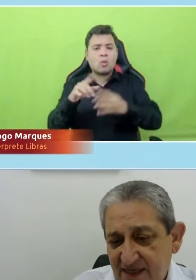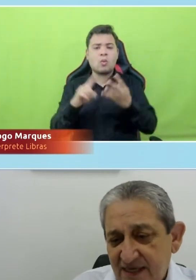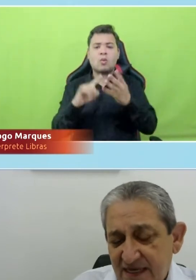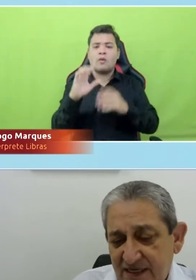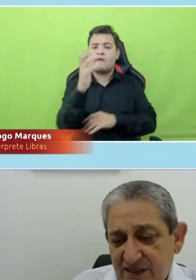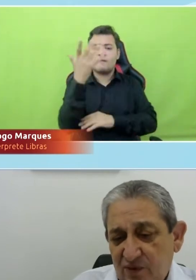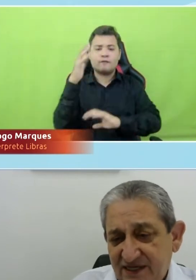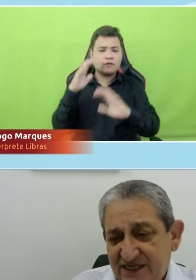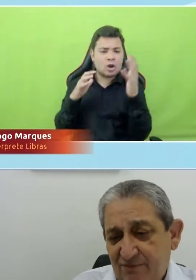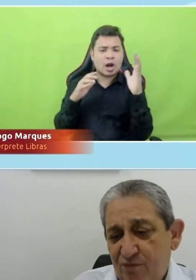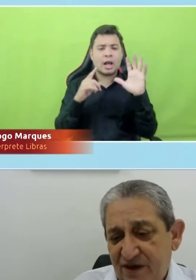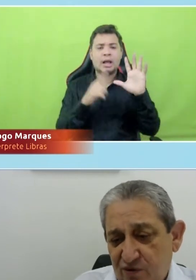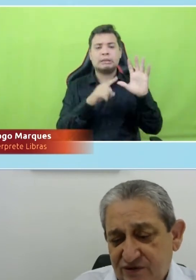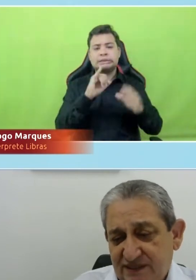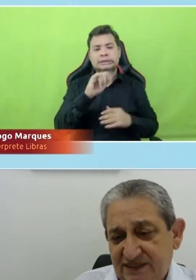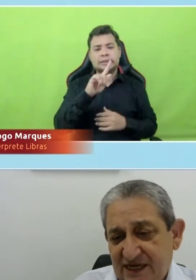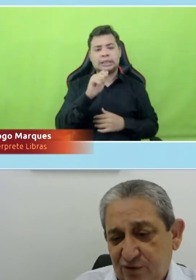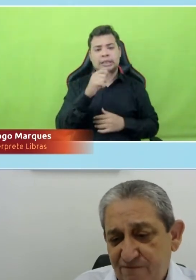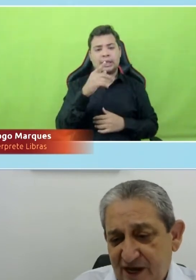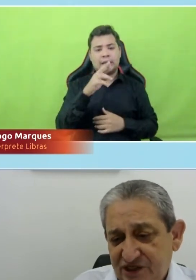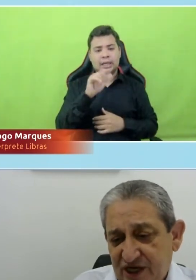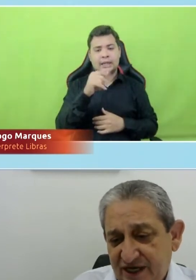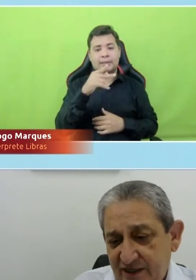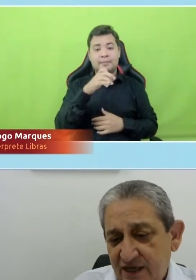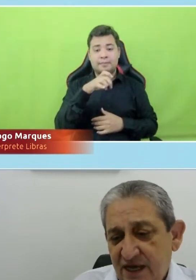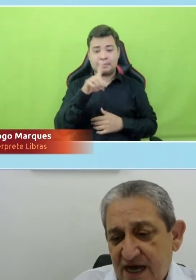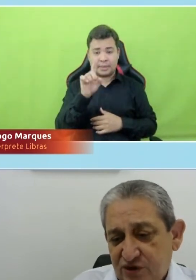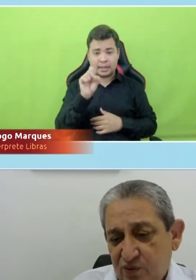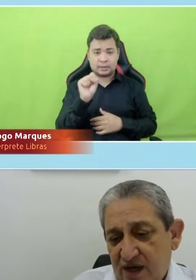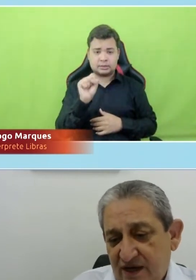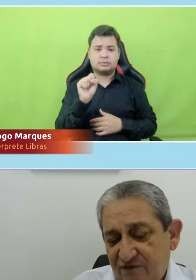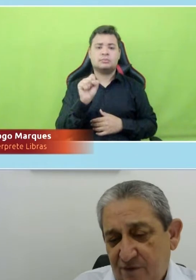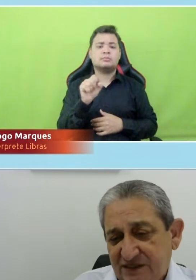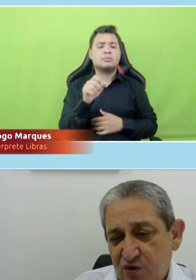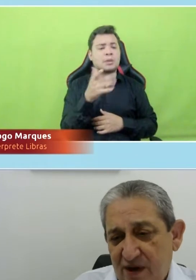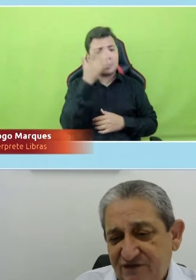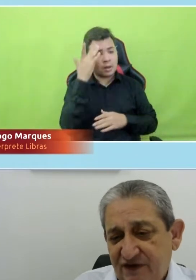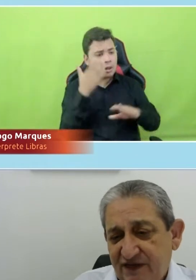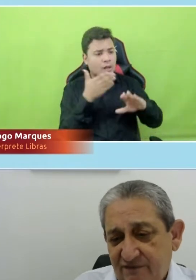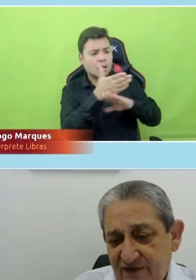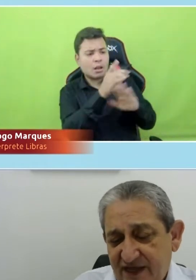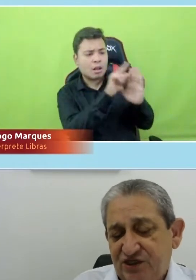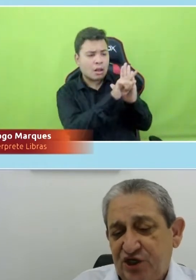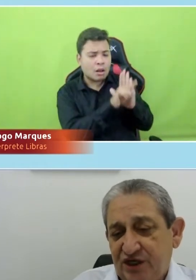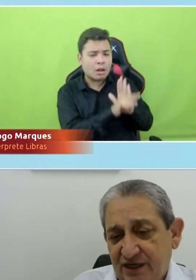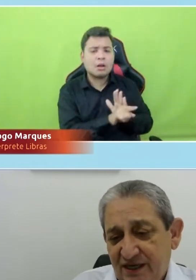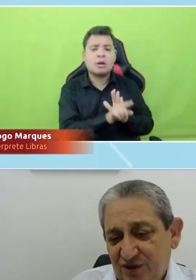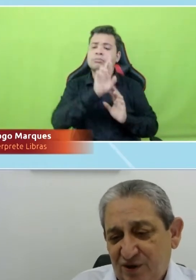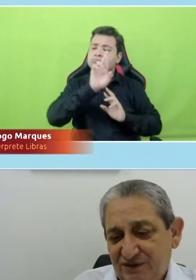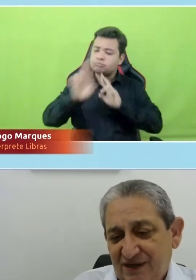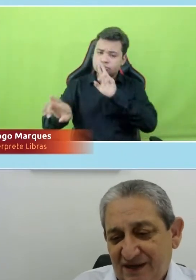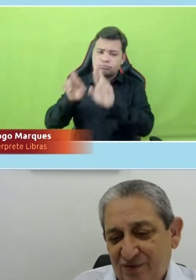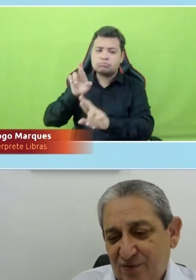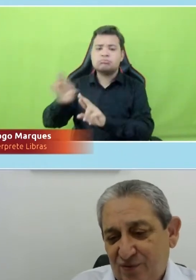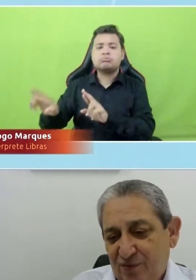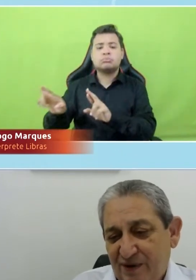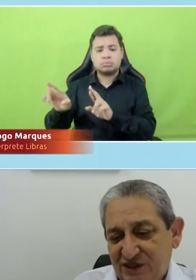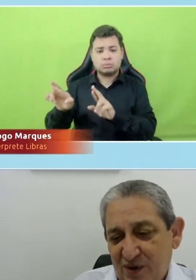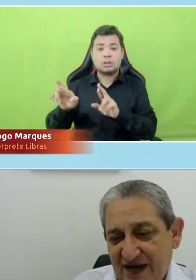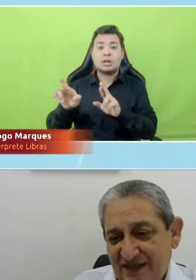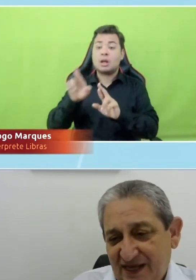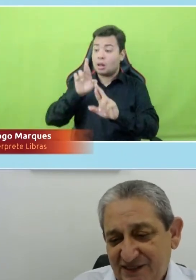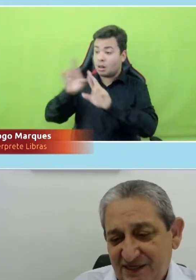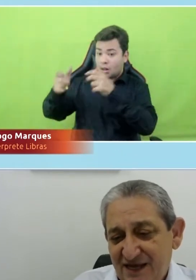né? Então, recebam bem o nosso recenseador e preste a ele a sua informação mais fidedigna. O